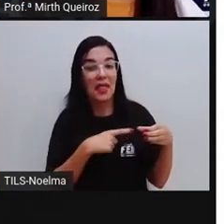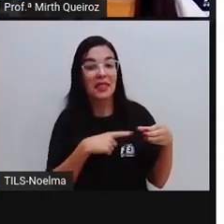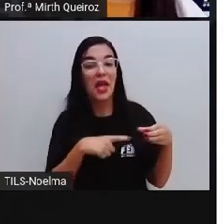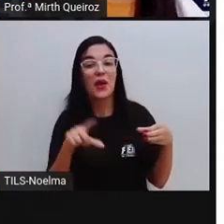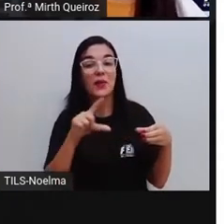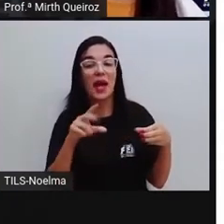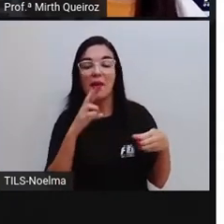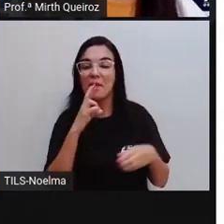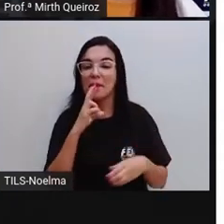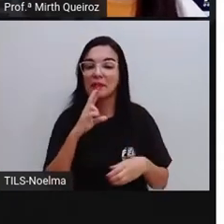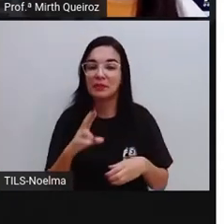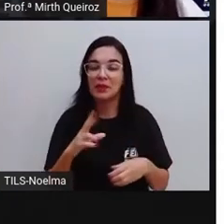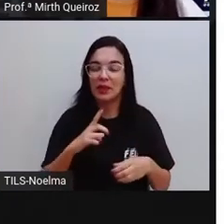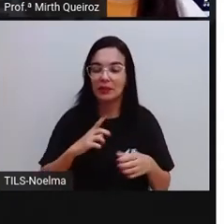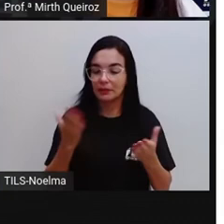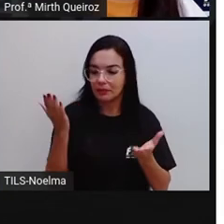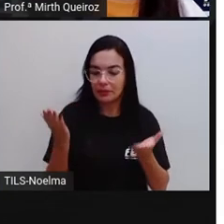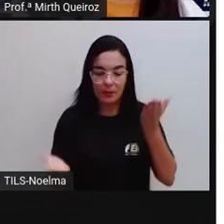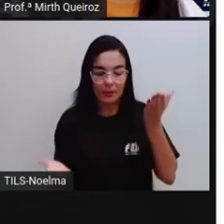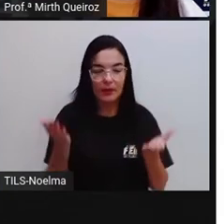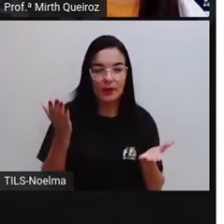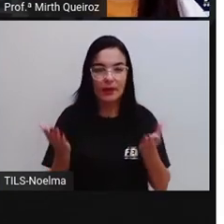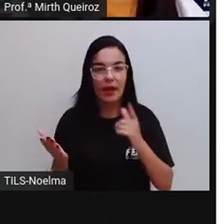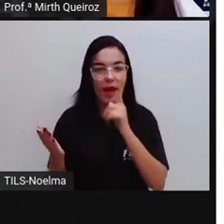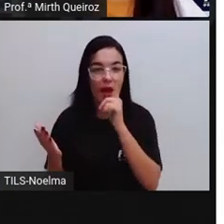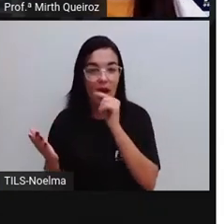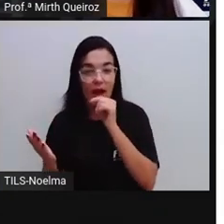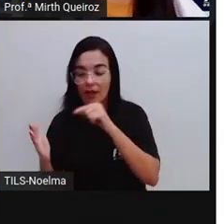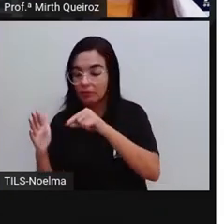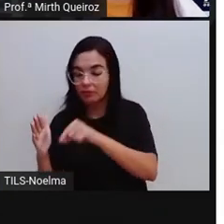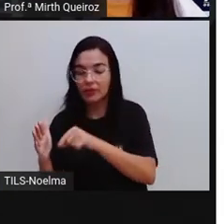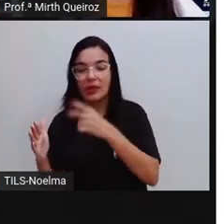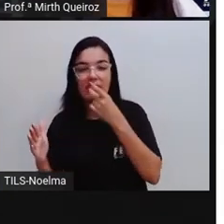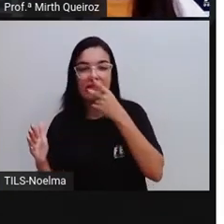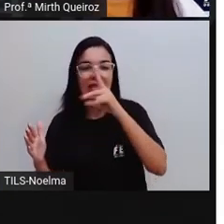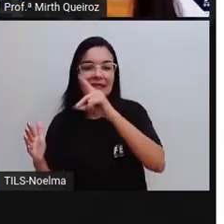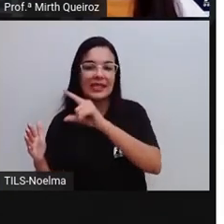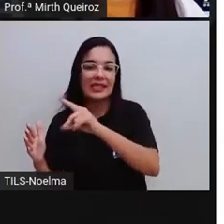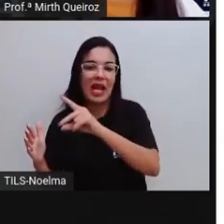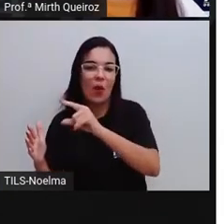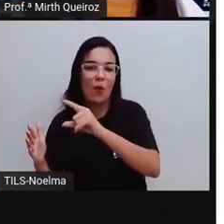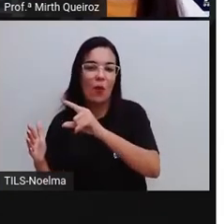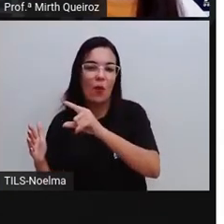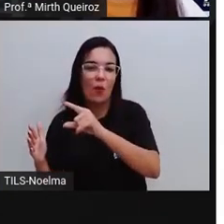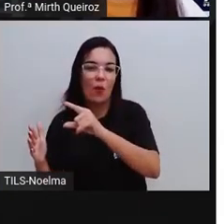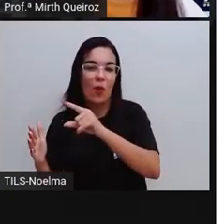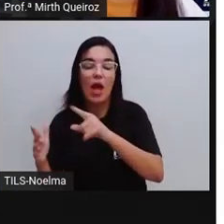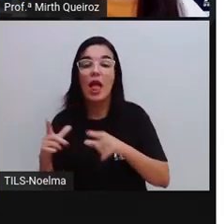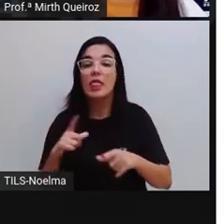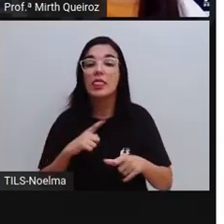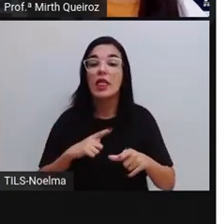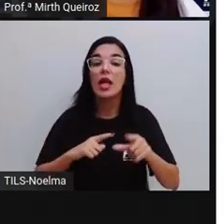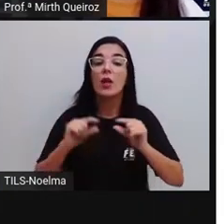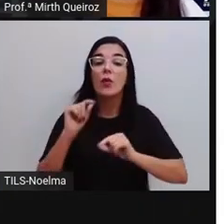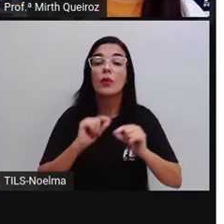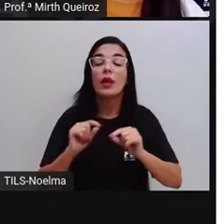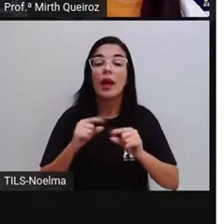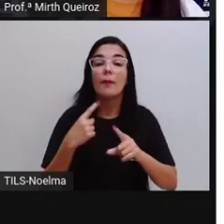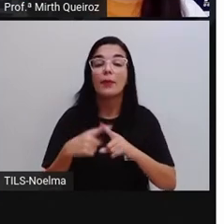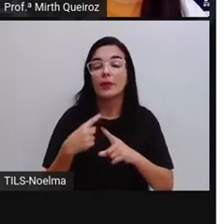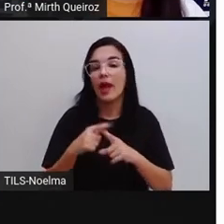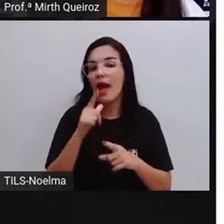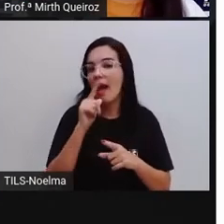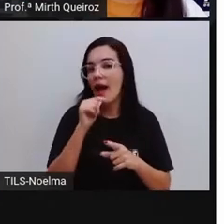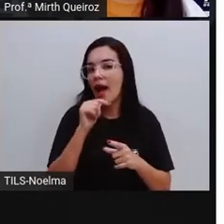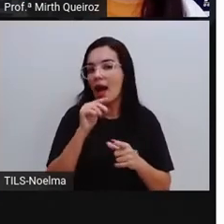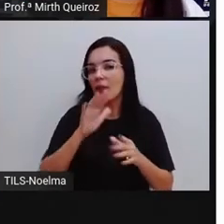densidade intermediária entre a da água e do sal. Isso ocorre porque a água deixou de ser uma